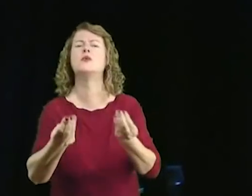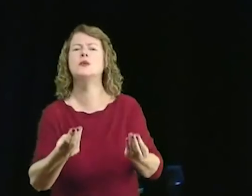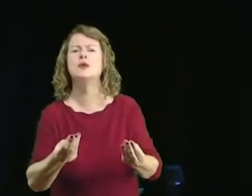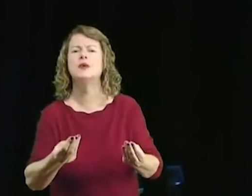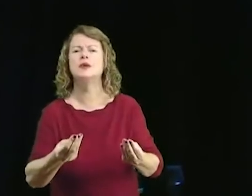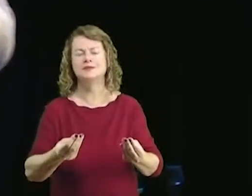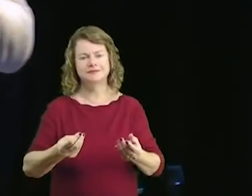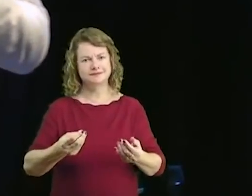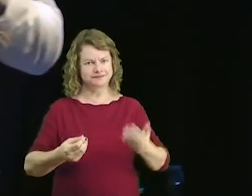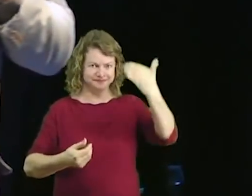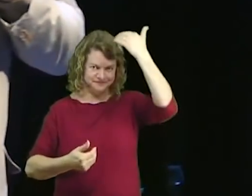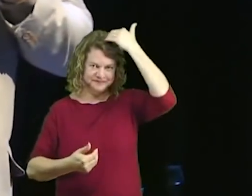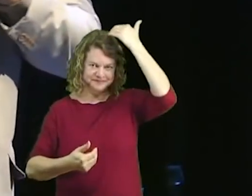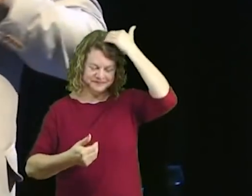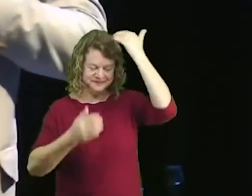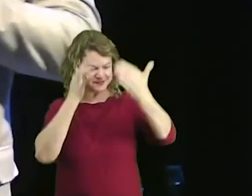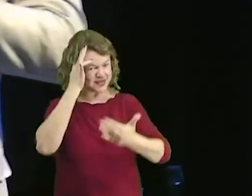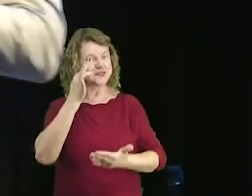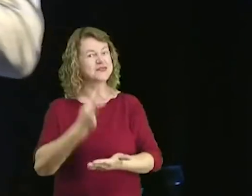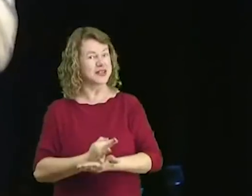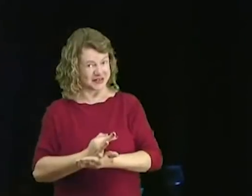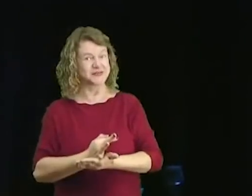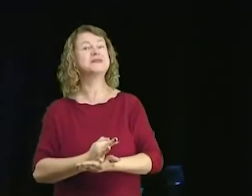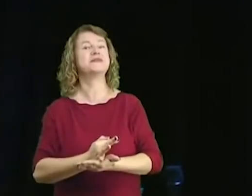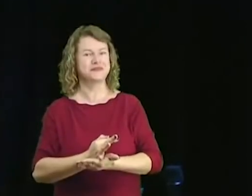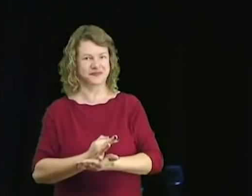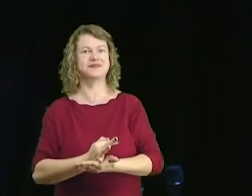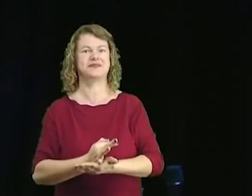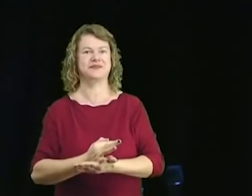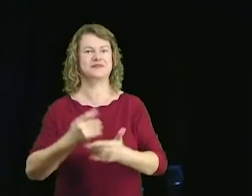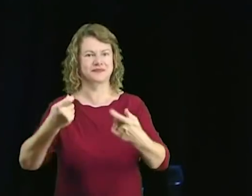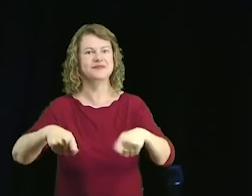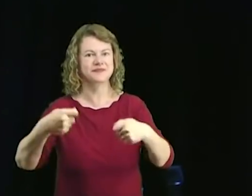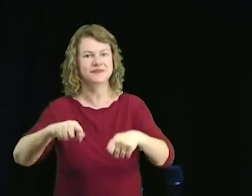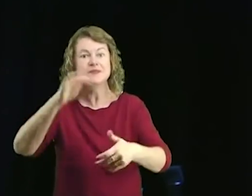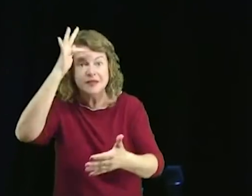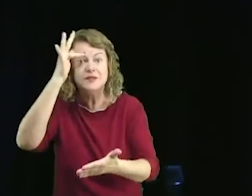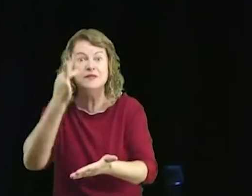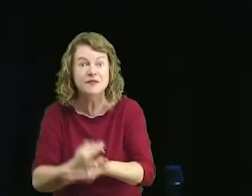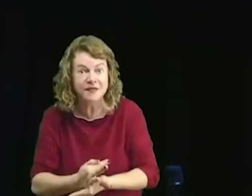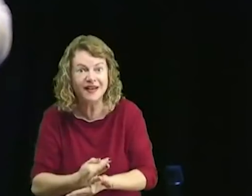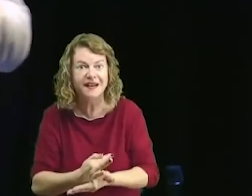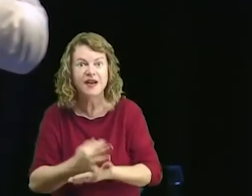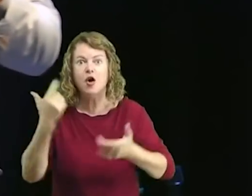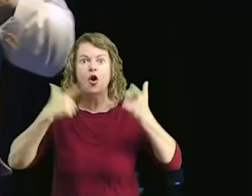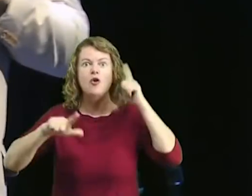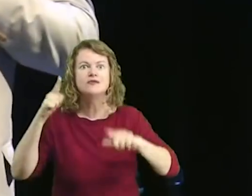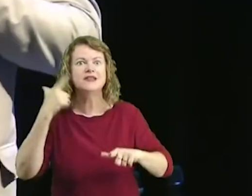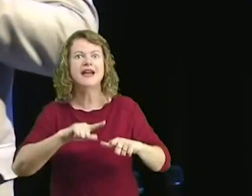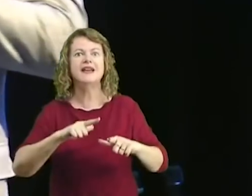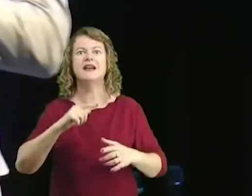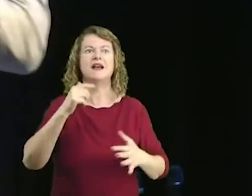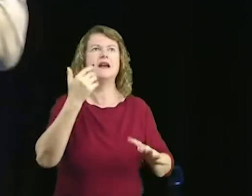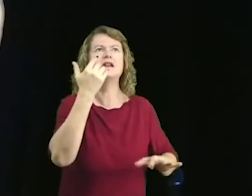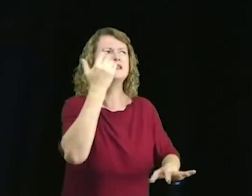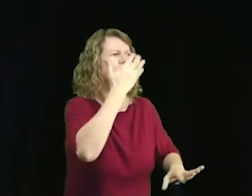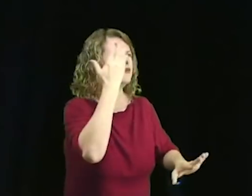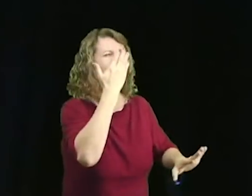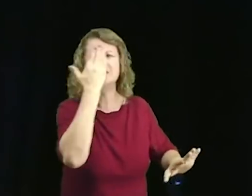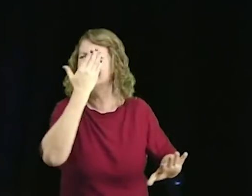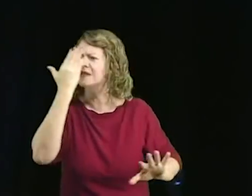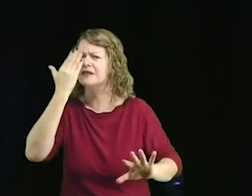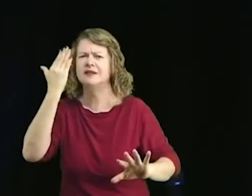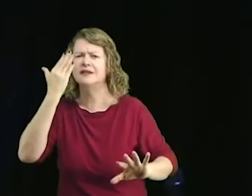fé alcança o invisível, a fé alcança Deus, que é invisível, e Deus, que é